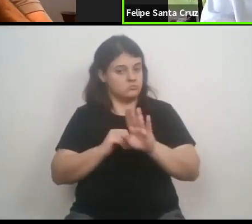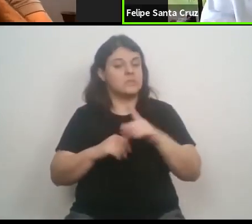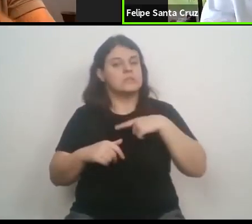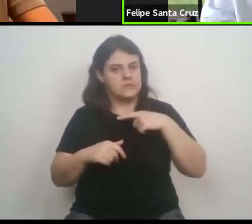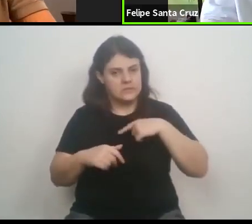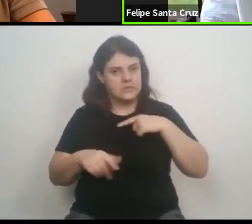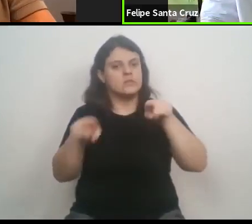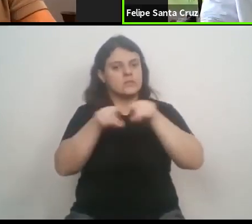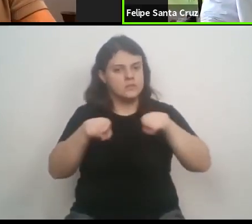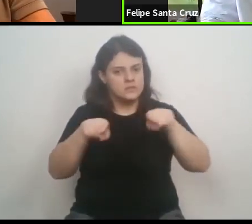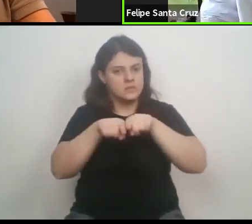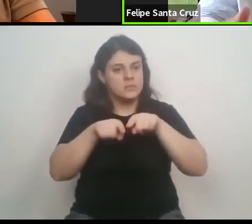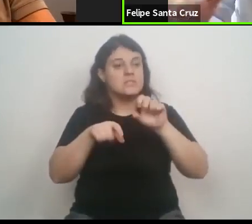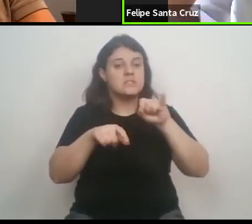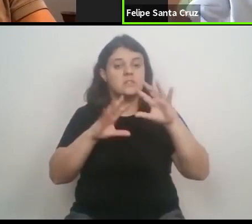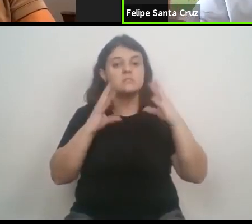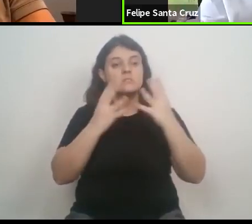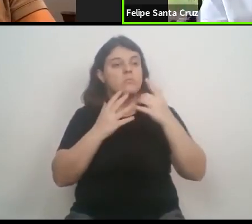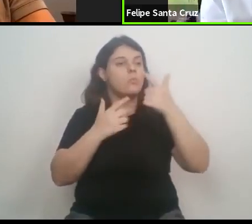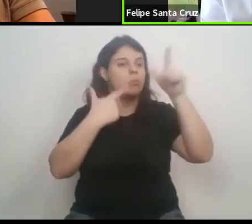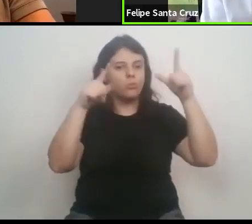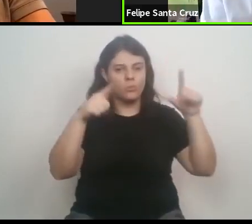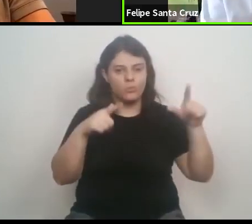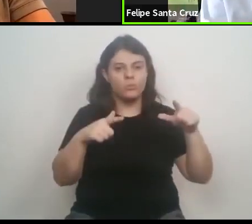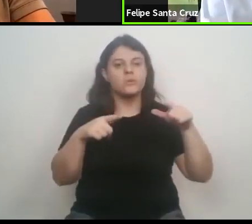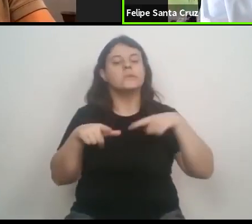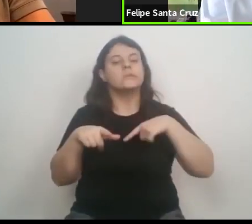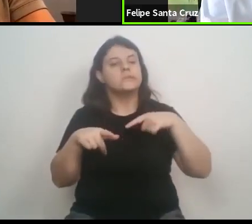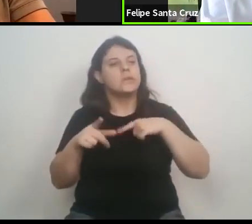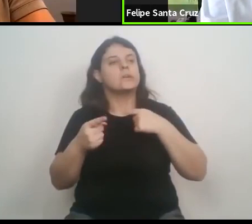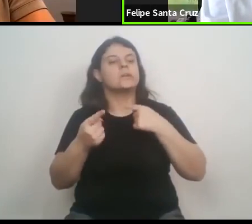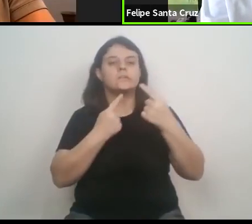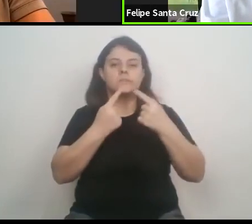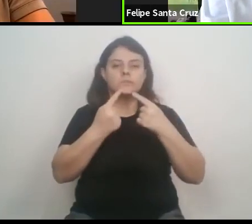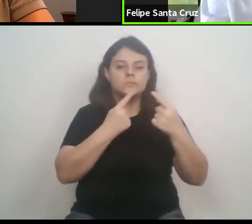dessa organização transnacional, há uma discussão